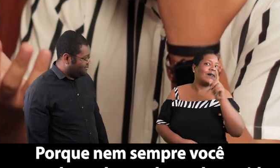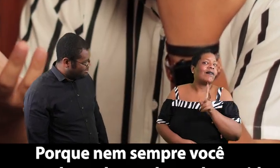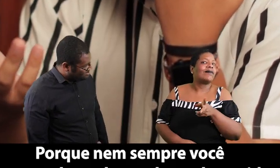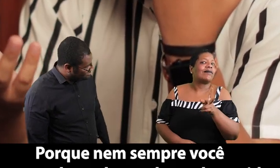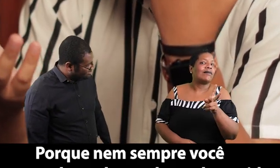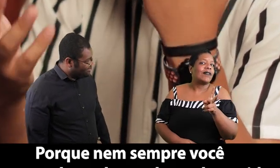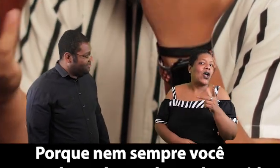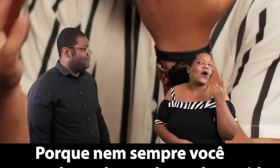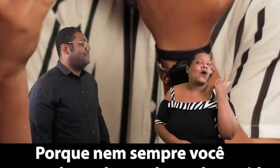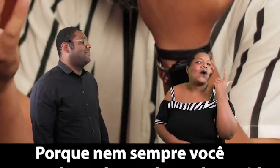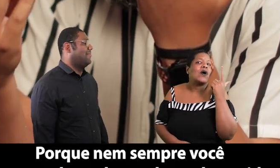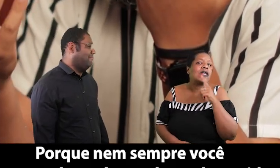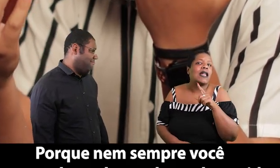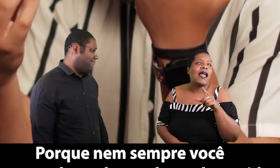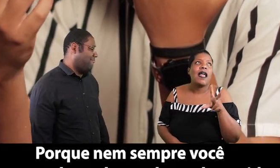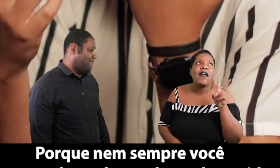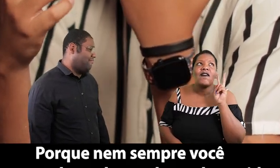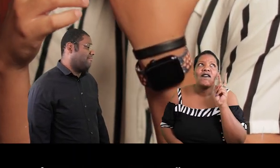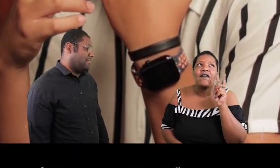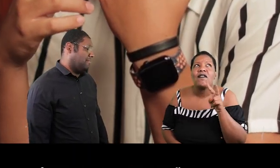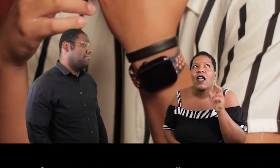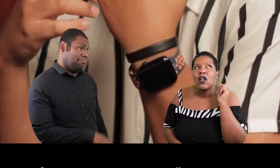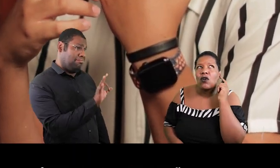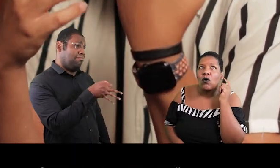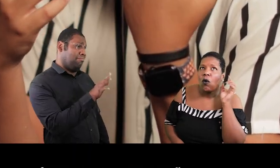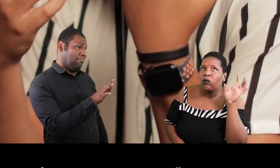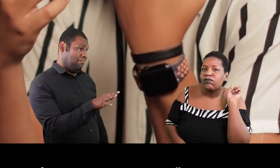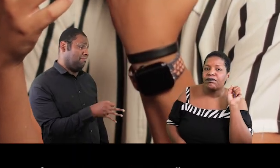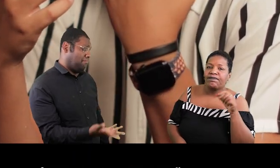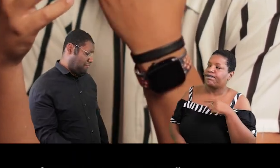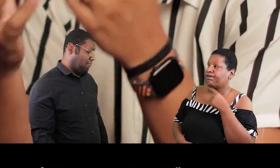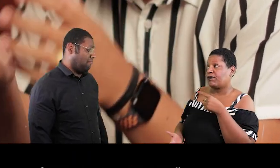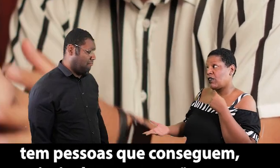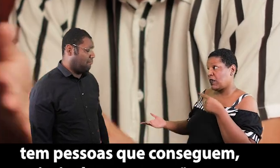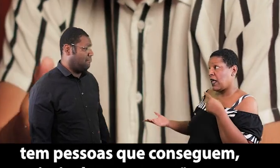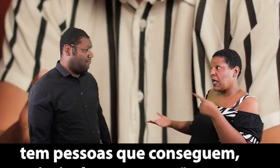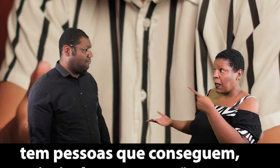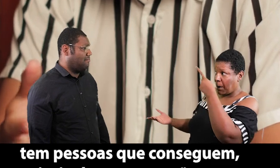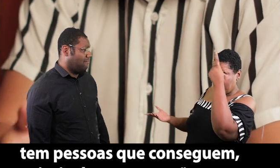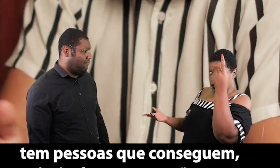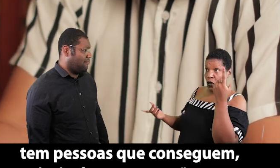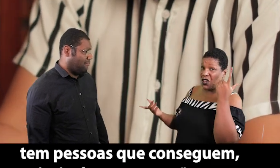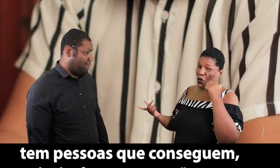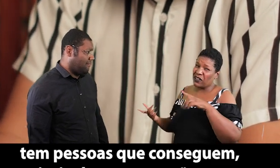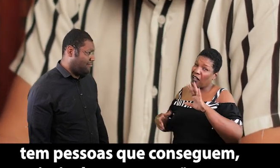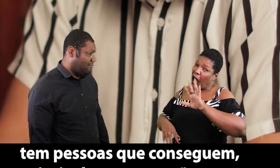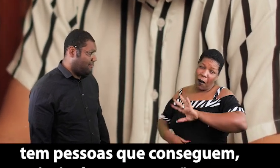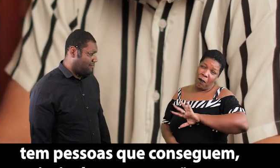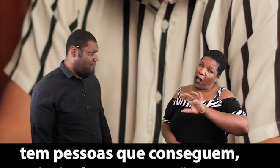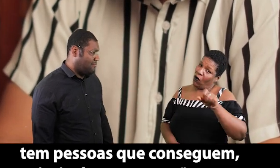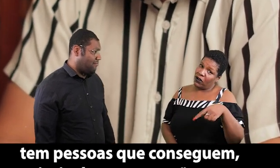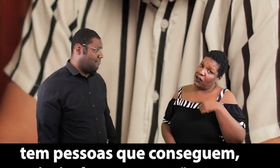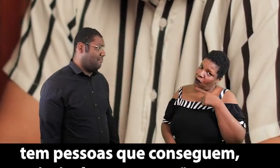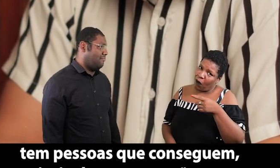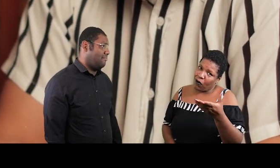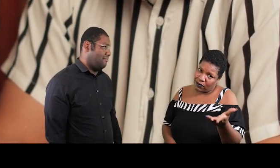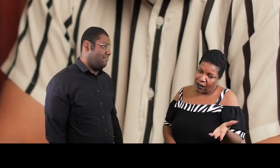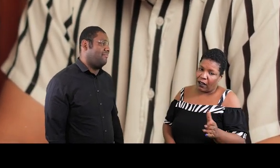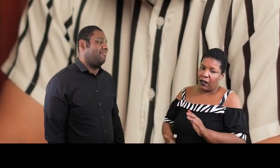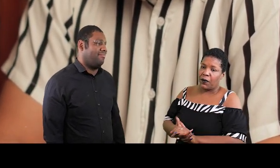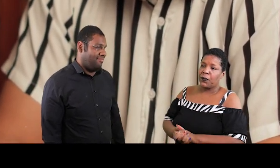consegue aprender tudo vendo, de ouvido, assim. Tem coisas que a gente não consegue. Tem pessoas que conseguem, mas a maioria das pessoas não conseguem.